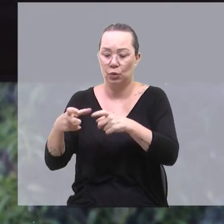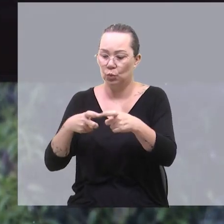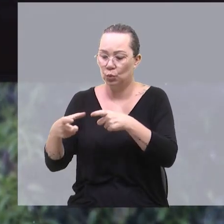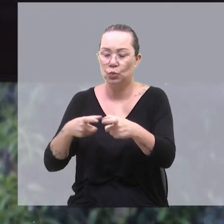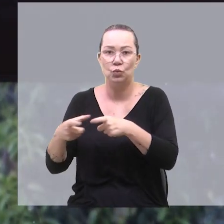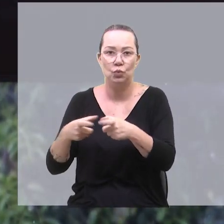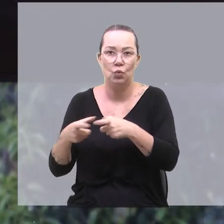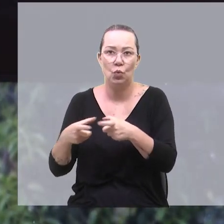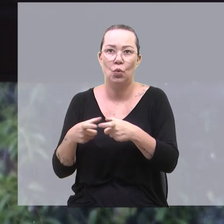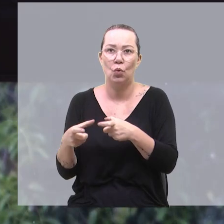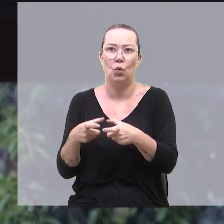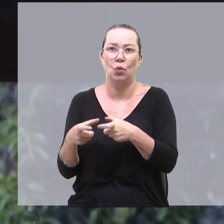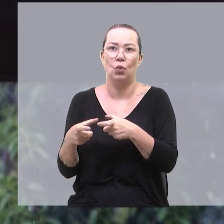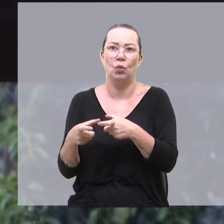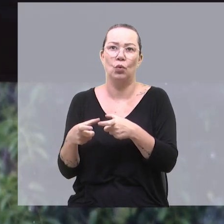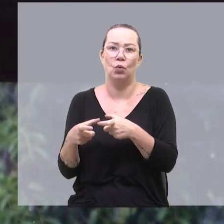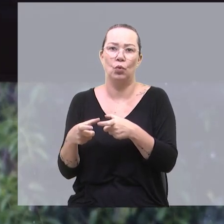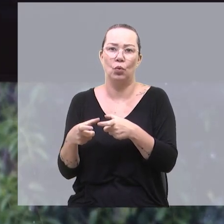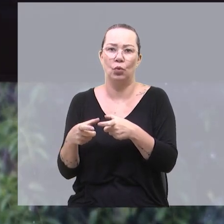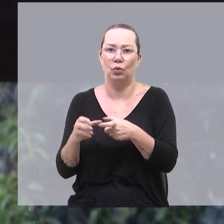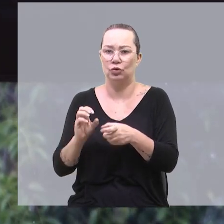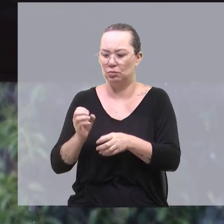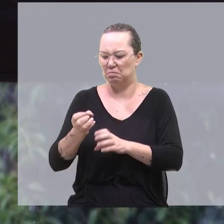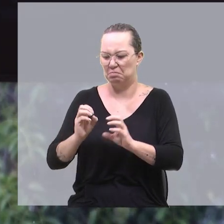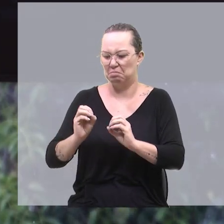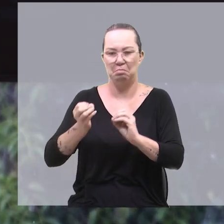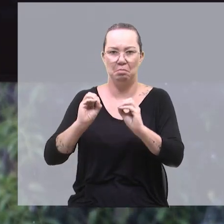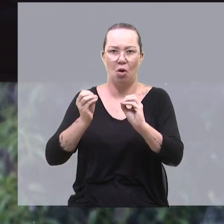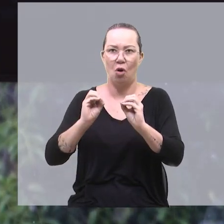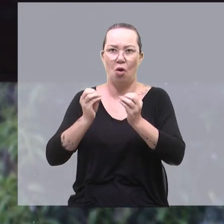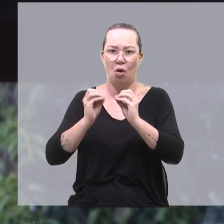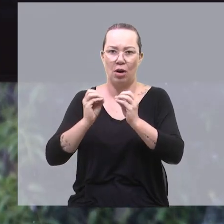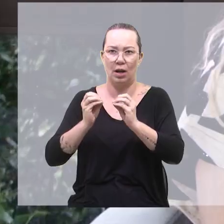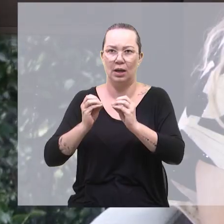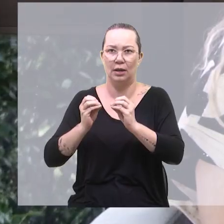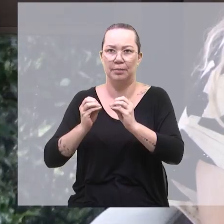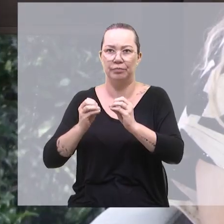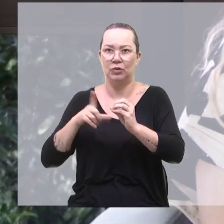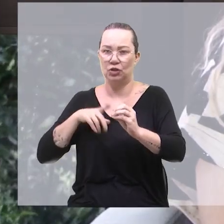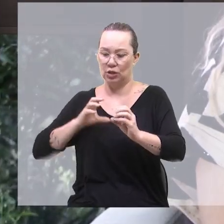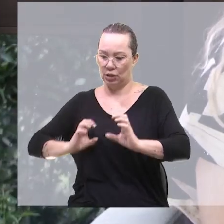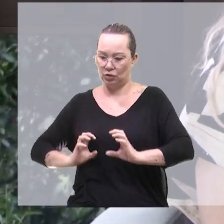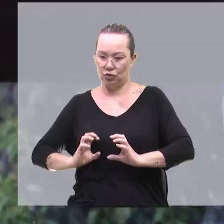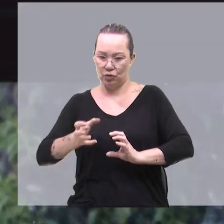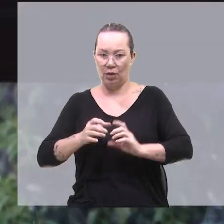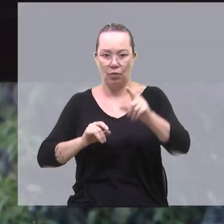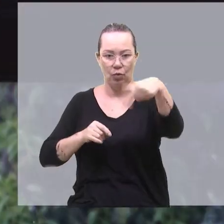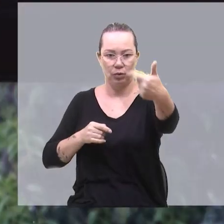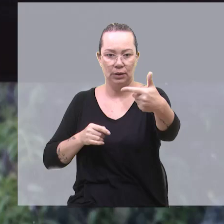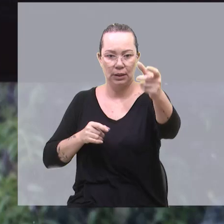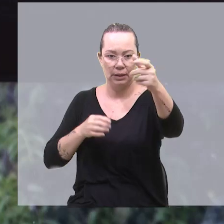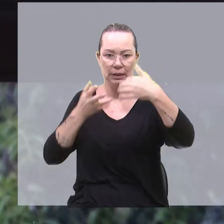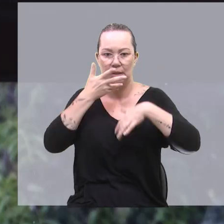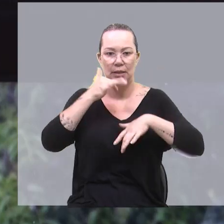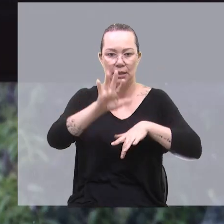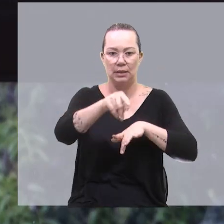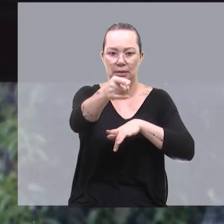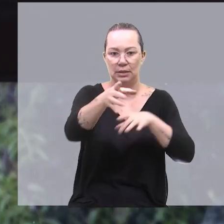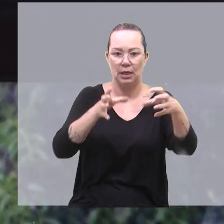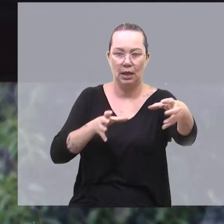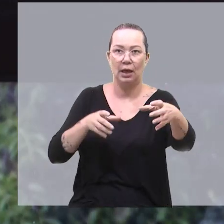num jogo aqueles de bolinha. Não sei, então, ela estava de um lado, tinha uma outra criança do outro